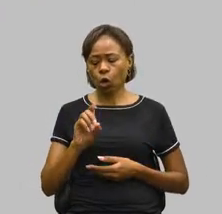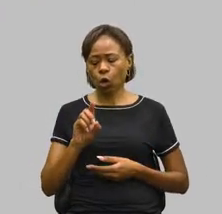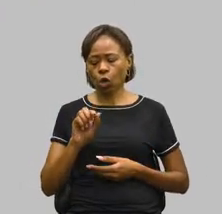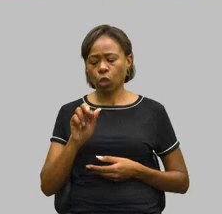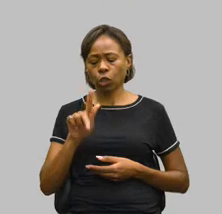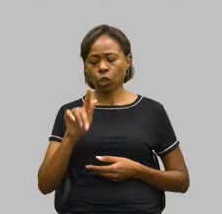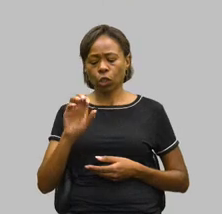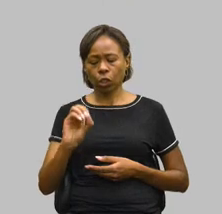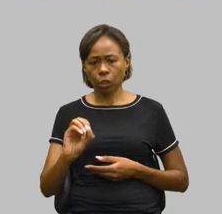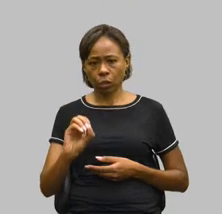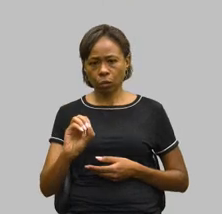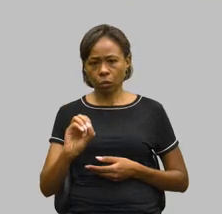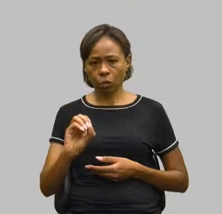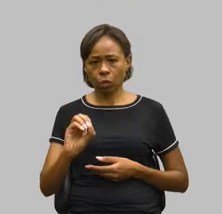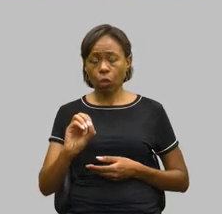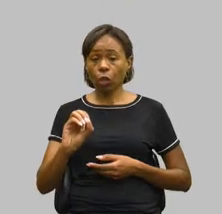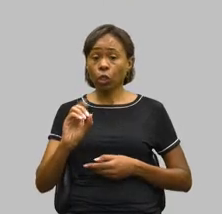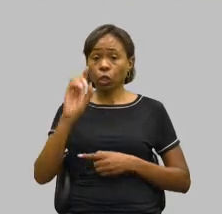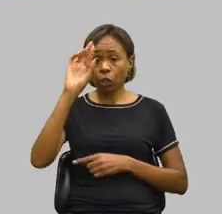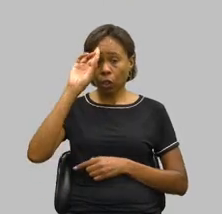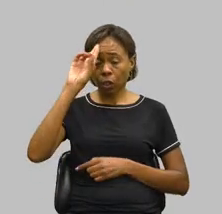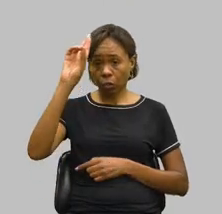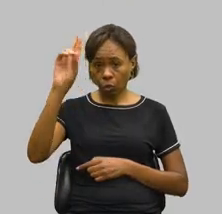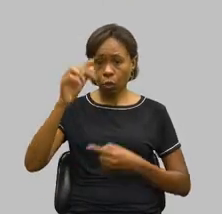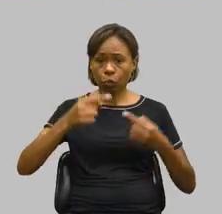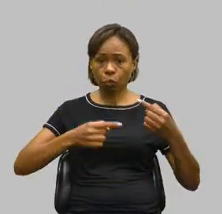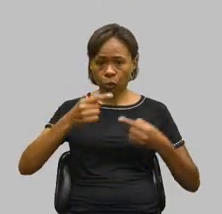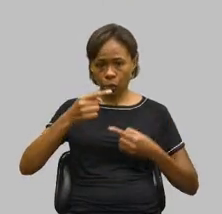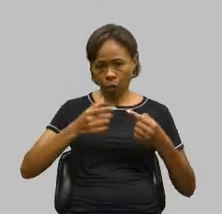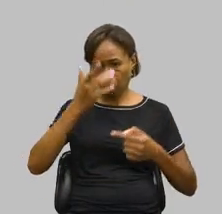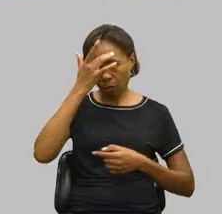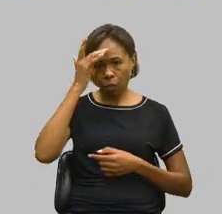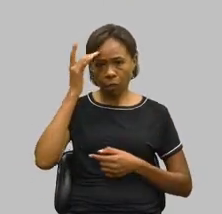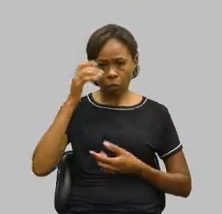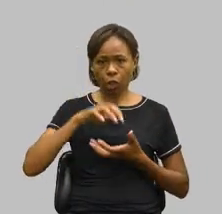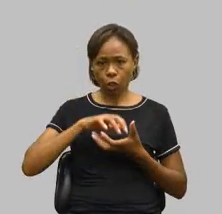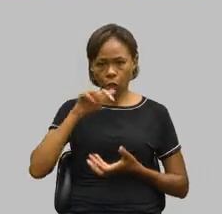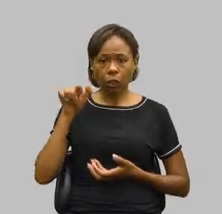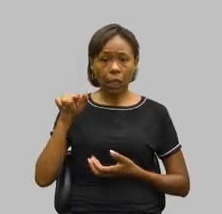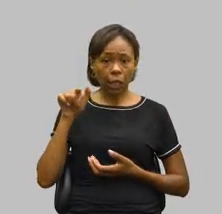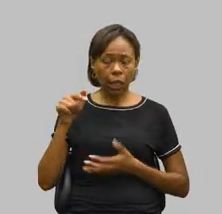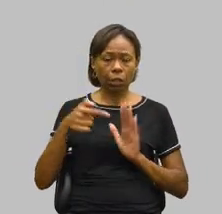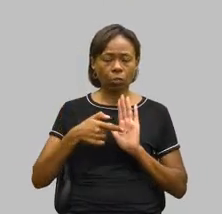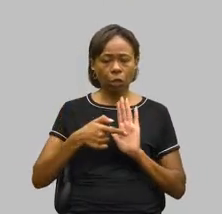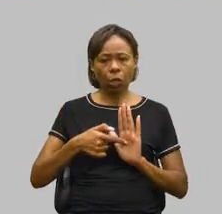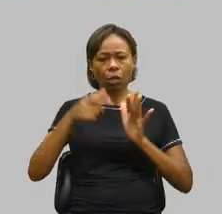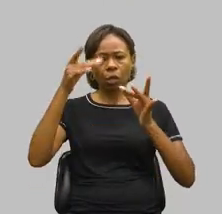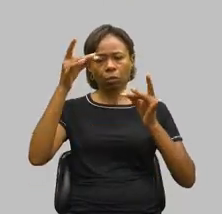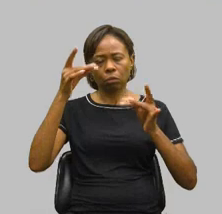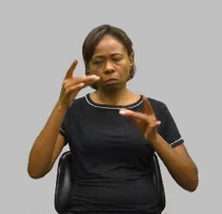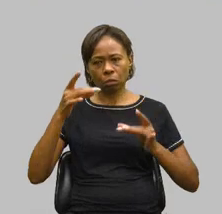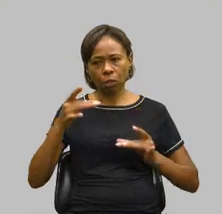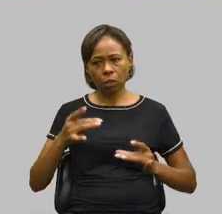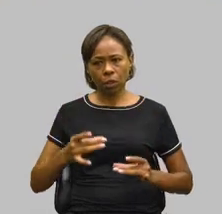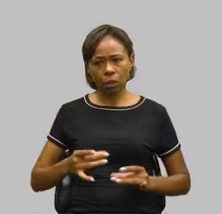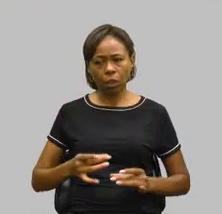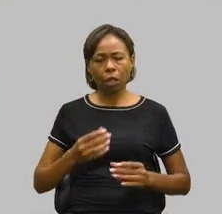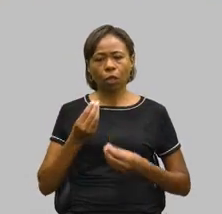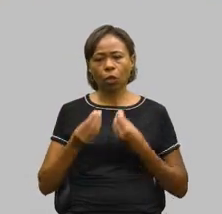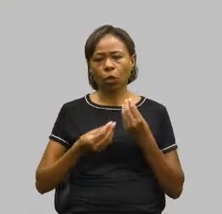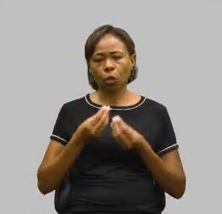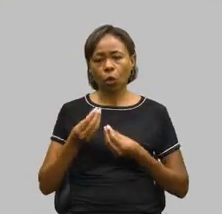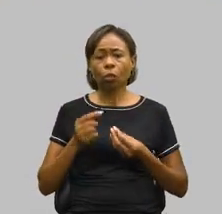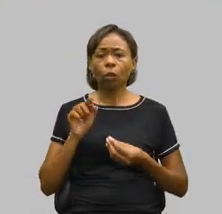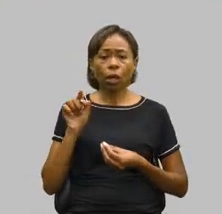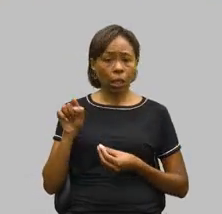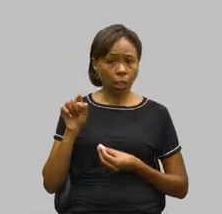diretor de políticas para pessoa idosa do Estado eh representando ele fez a detalhação eh falou um pouco sobre esse plano mas eu queria saber se isso também tá na